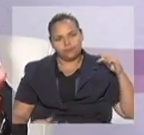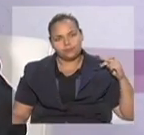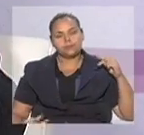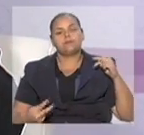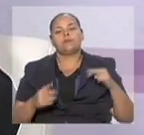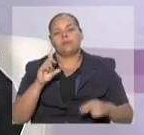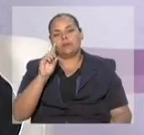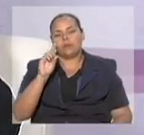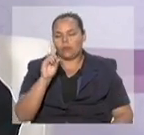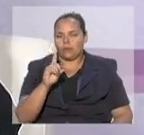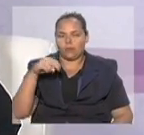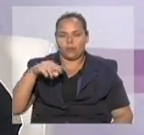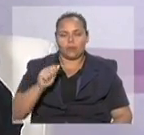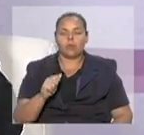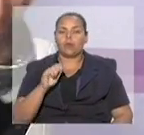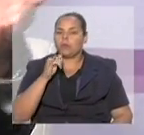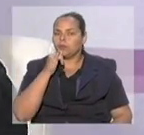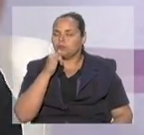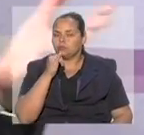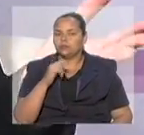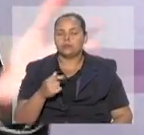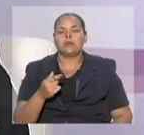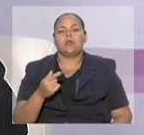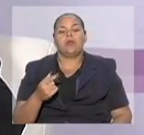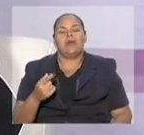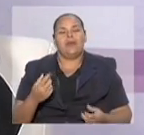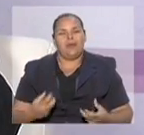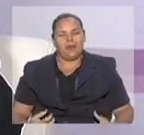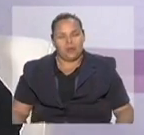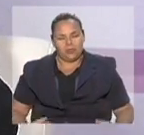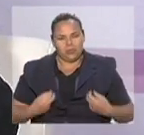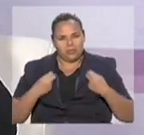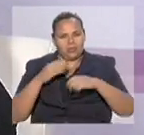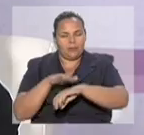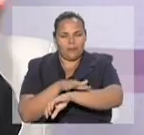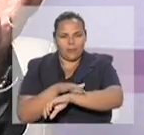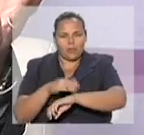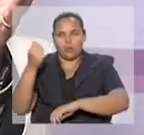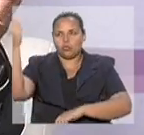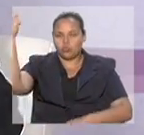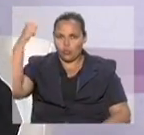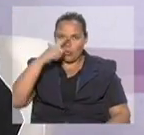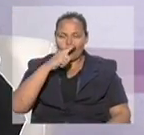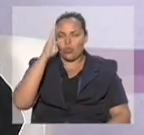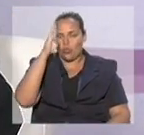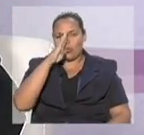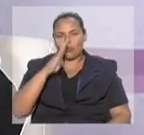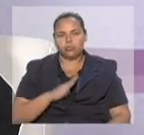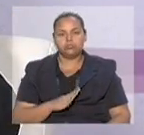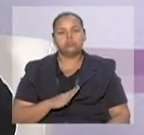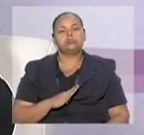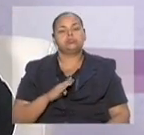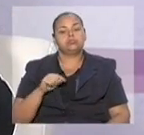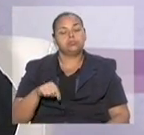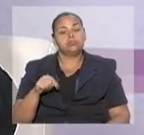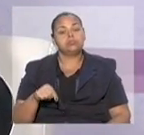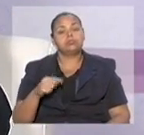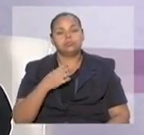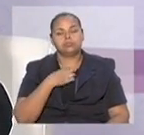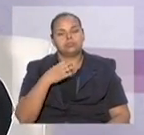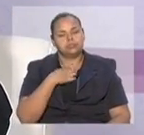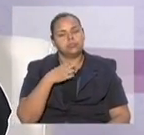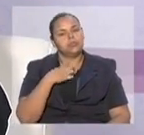genéticos, outros fatores ambientais. Está aí o câncer de pele, o sol. O Brasil é um país privilegiado